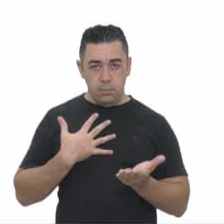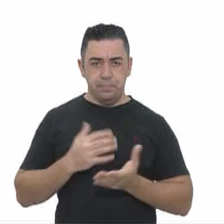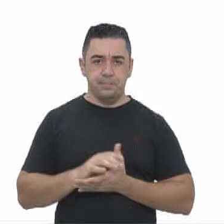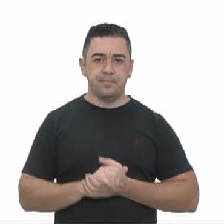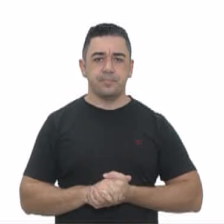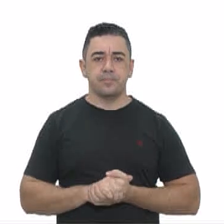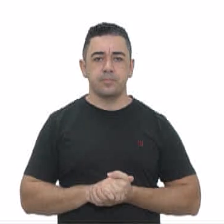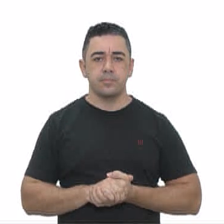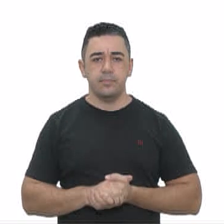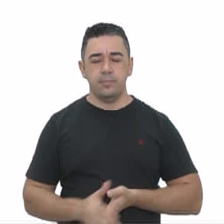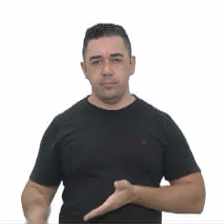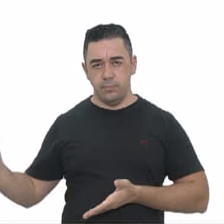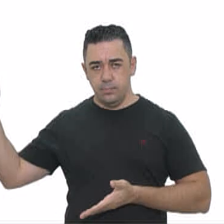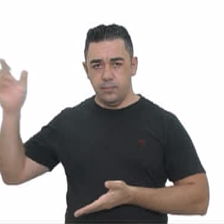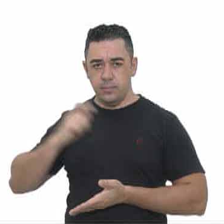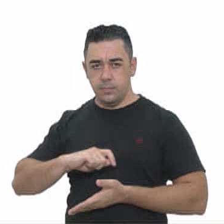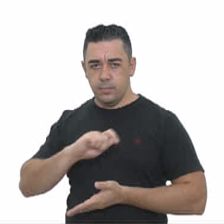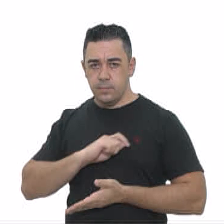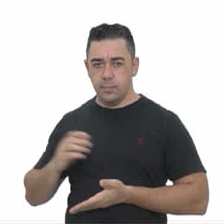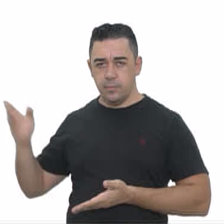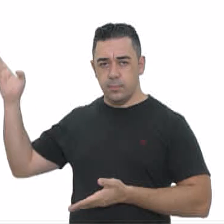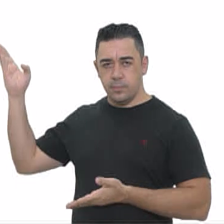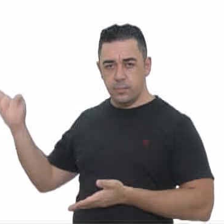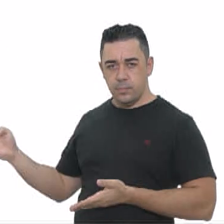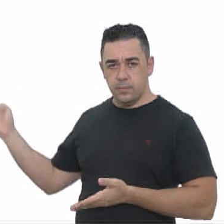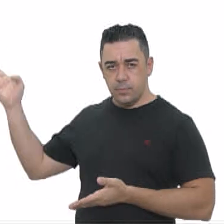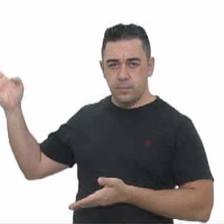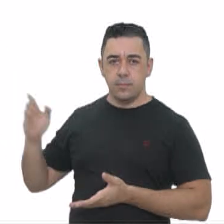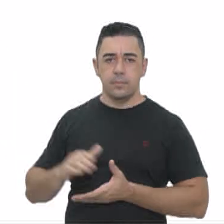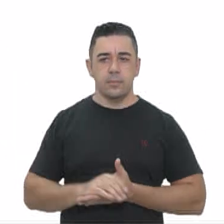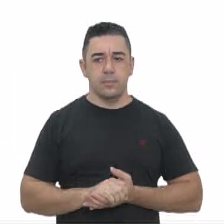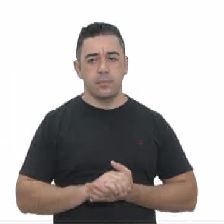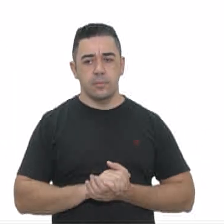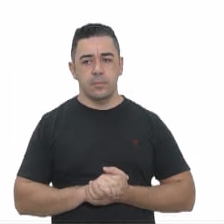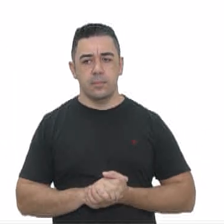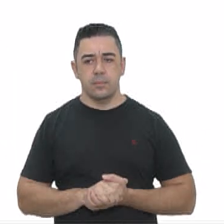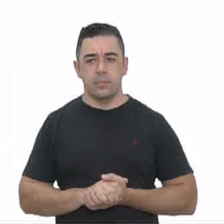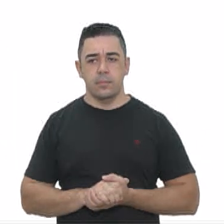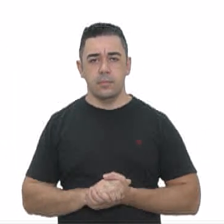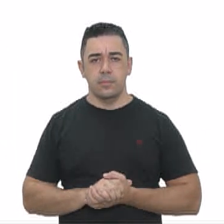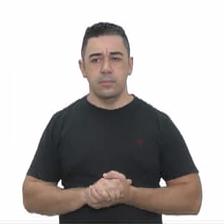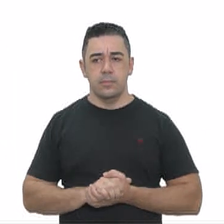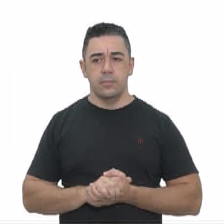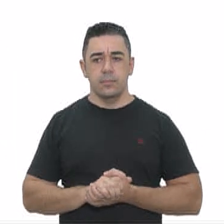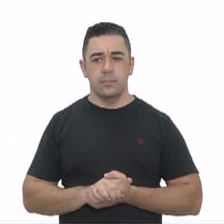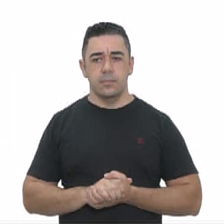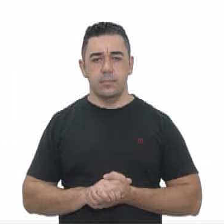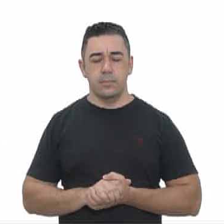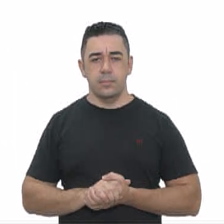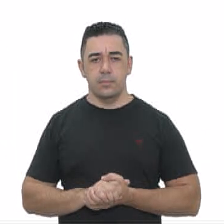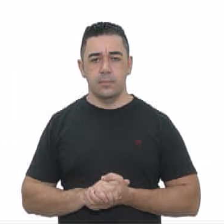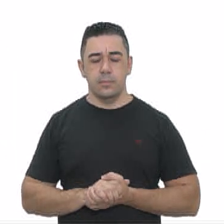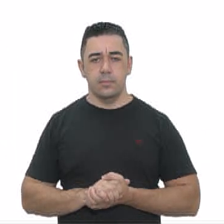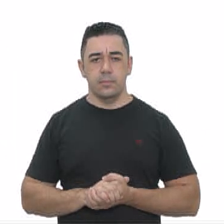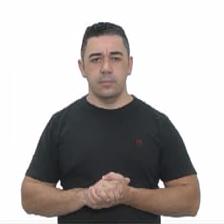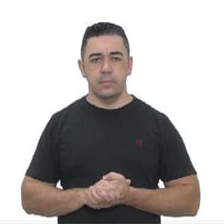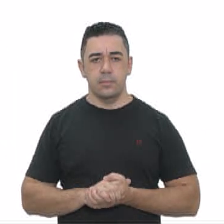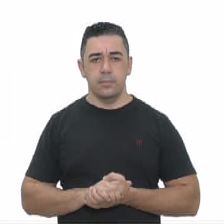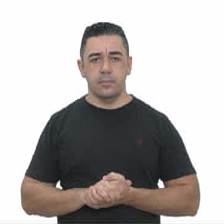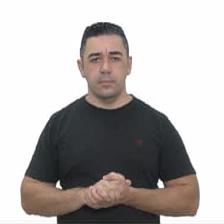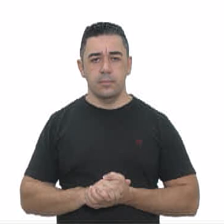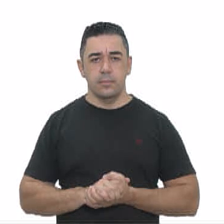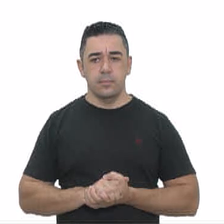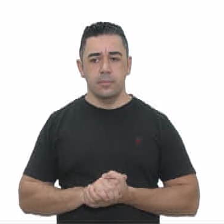O folheto tem o caráter mais publicitário que a informação.